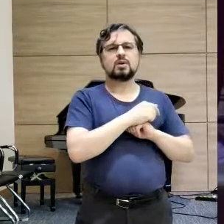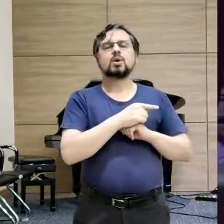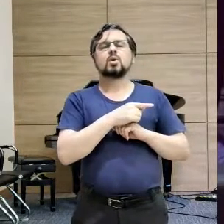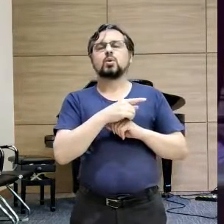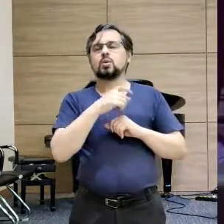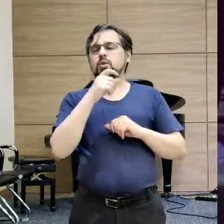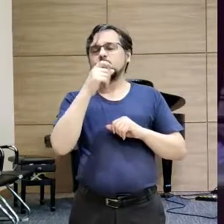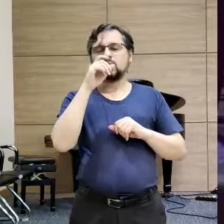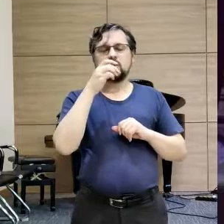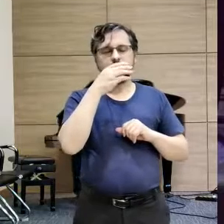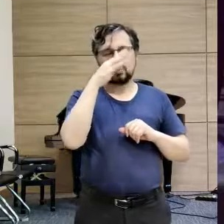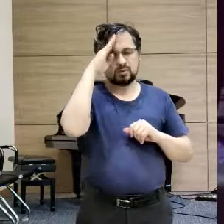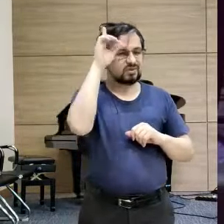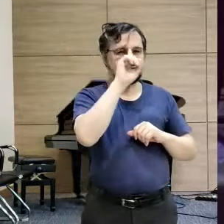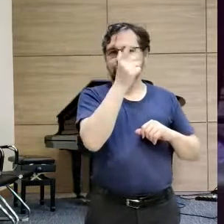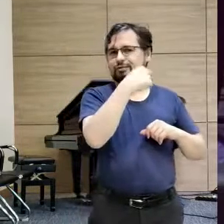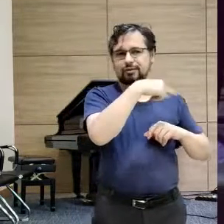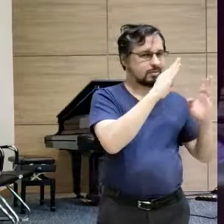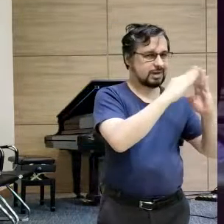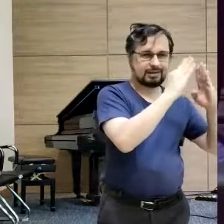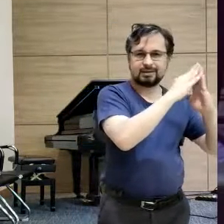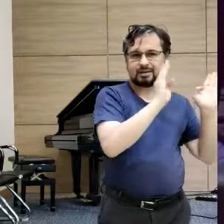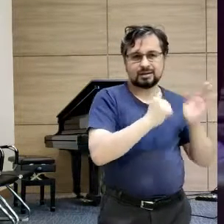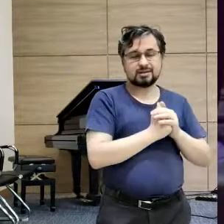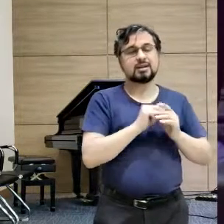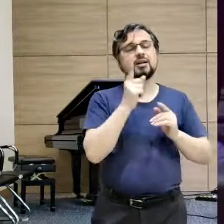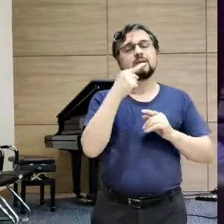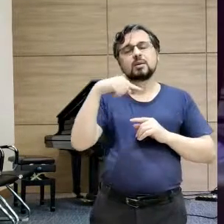aceitou. No final da história, ele manda Urias para